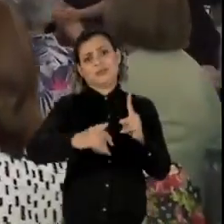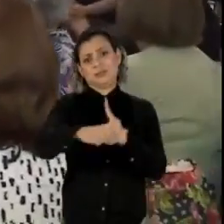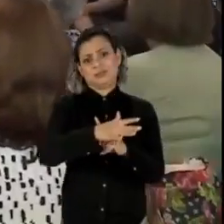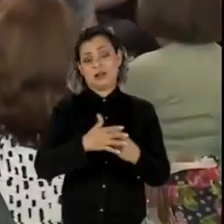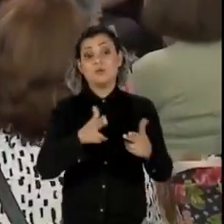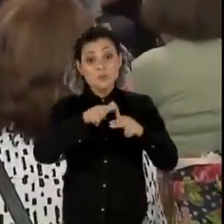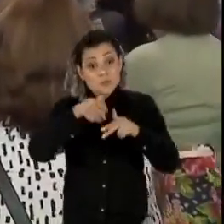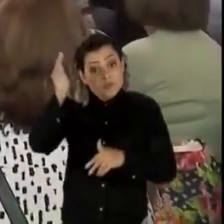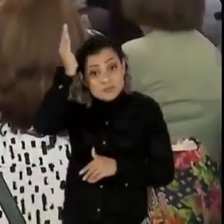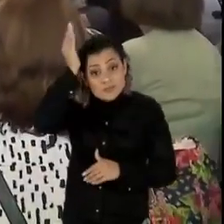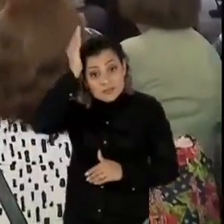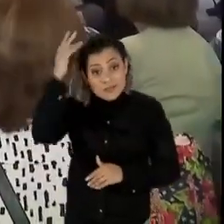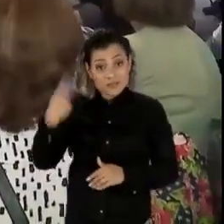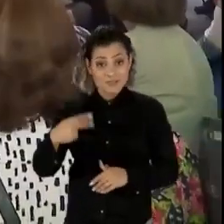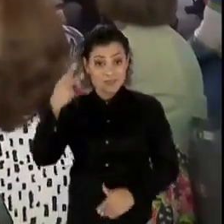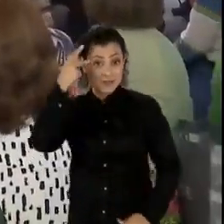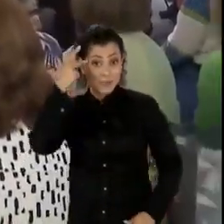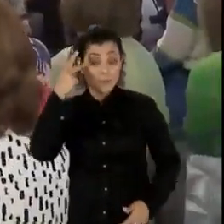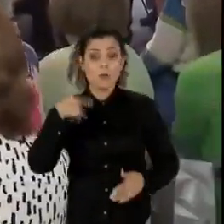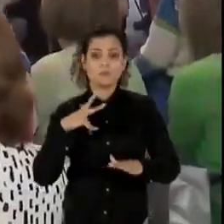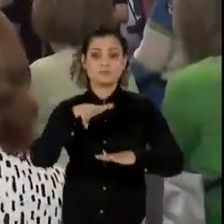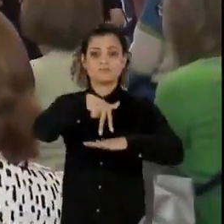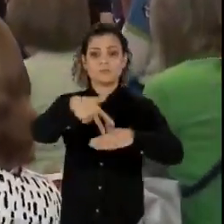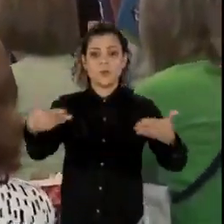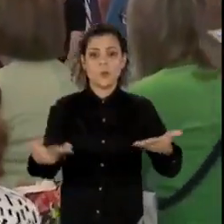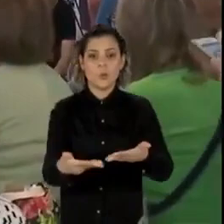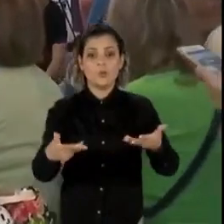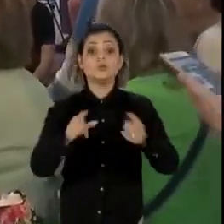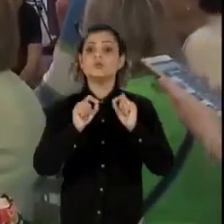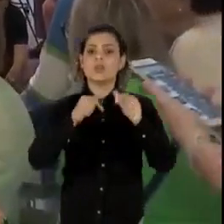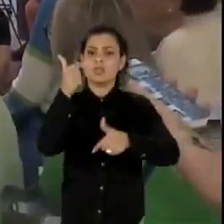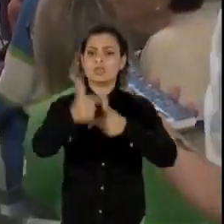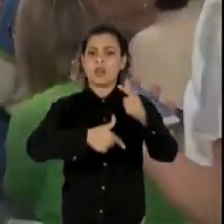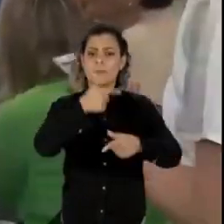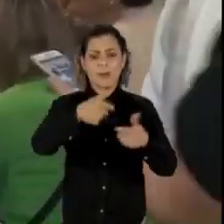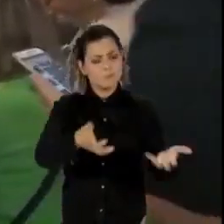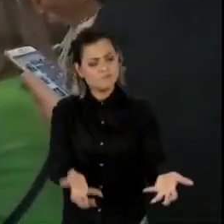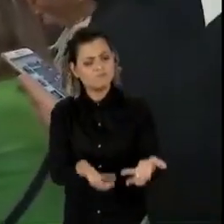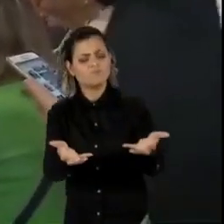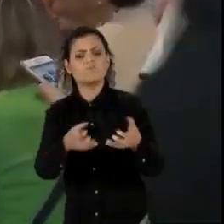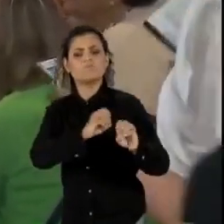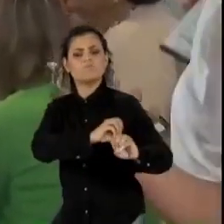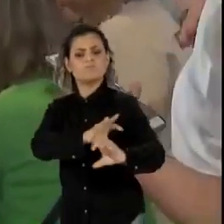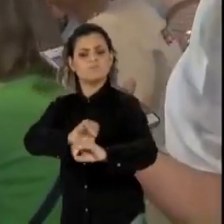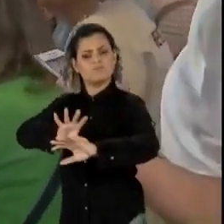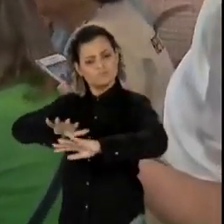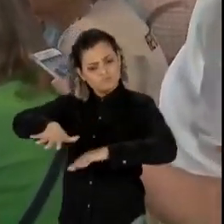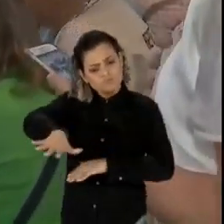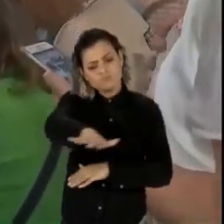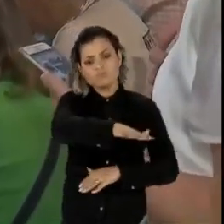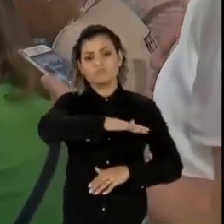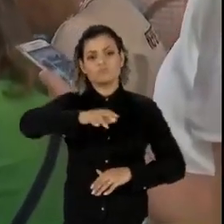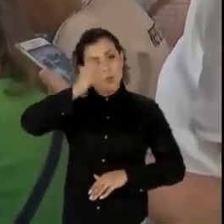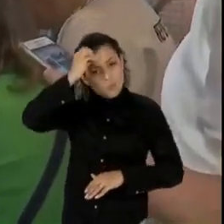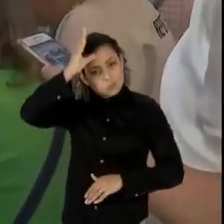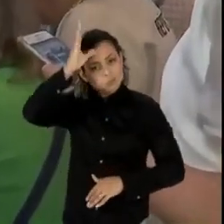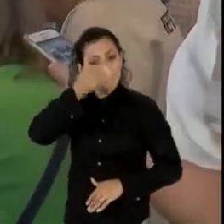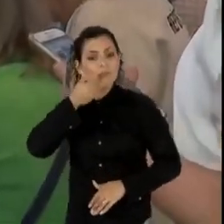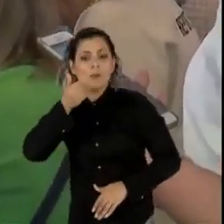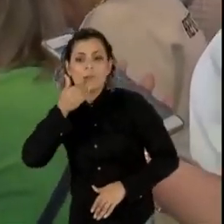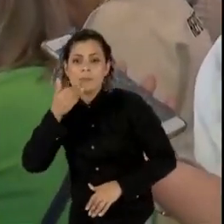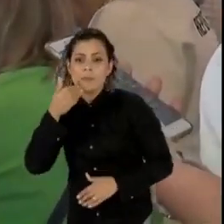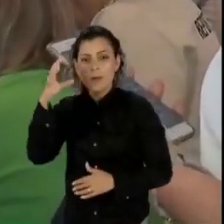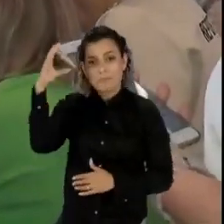que o sesc são paulo marca presença ressalta o seu trabalho sócio-educativo o âmbito do programa trabalho social com idosos